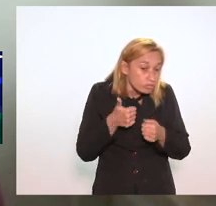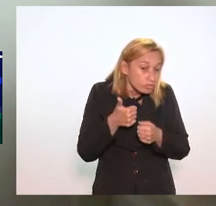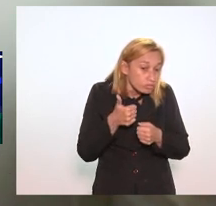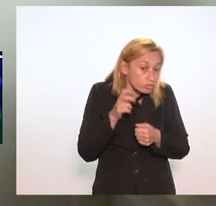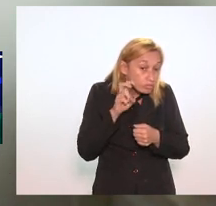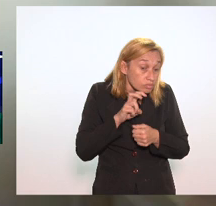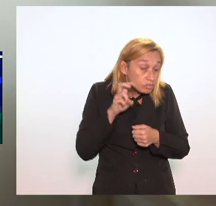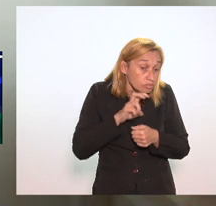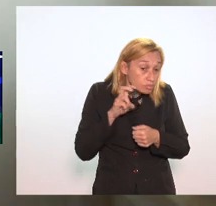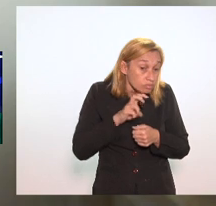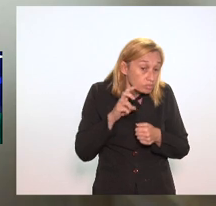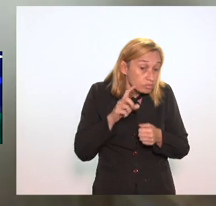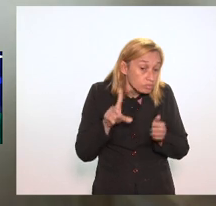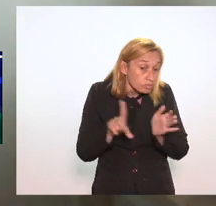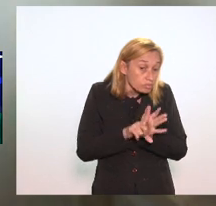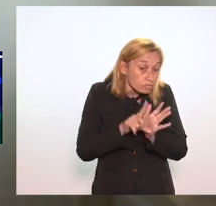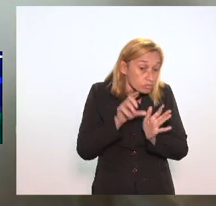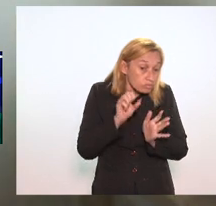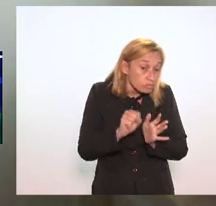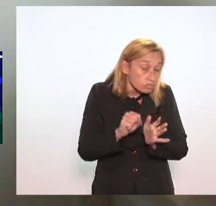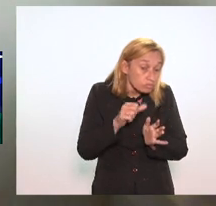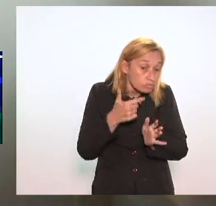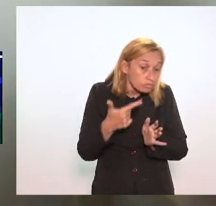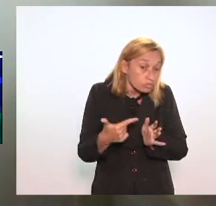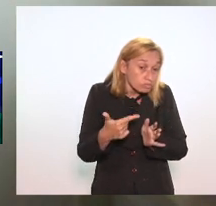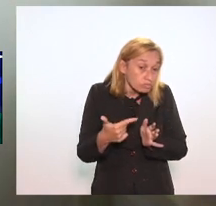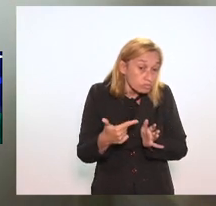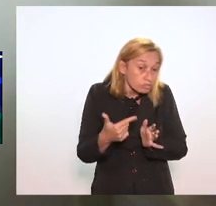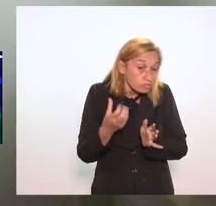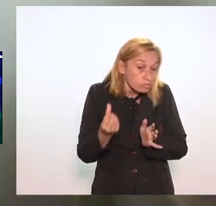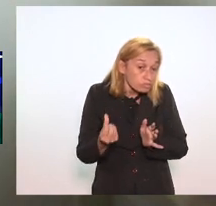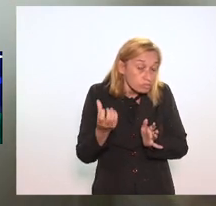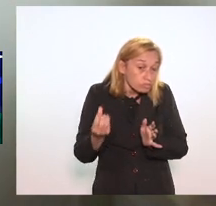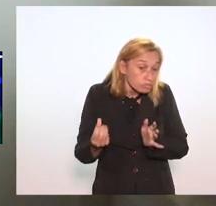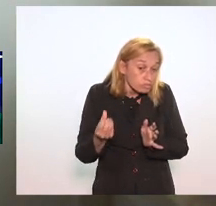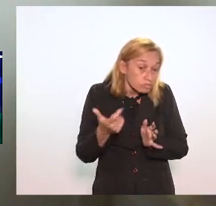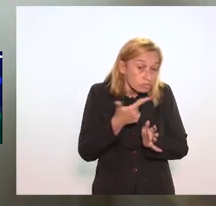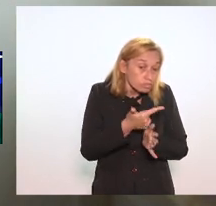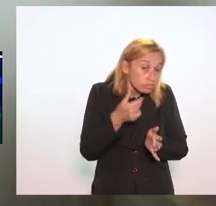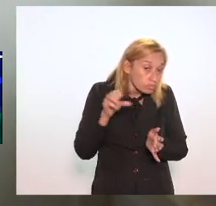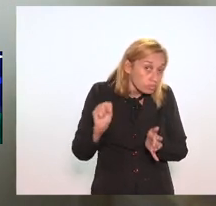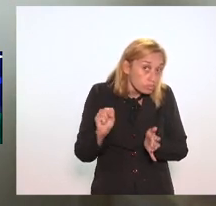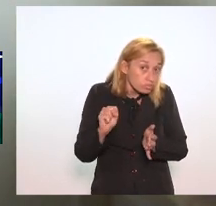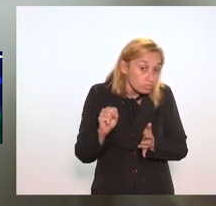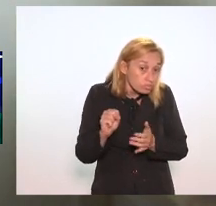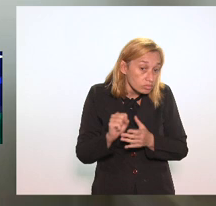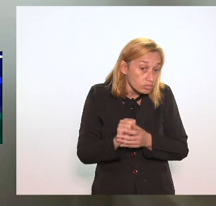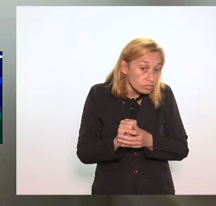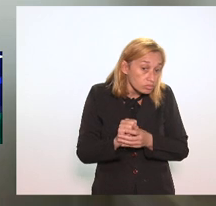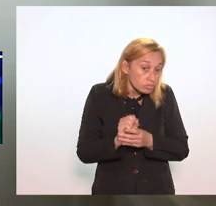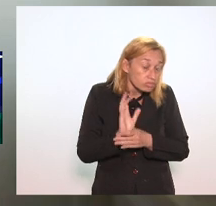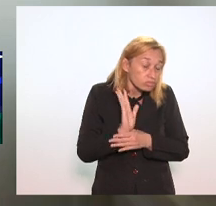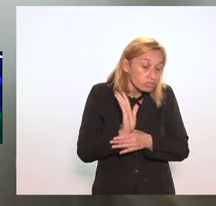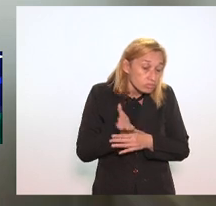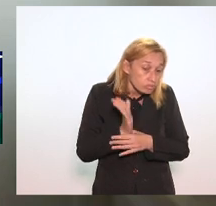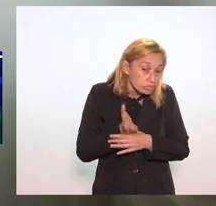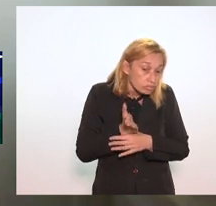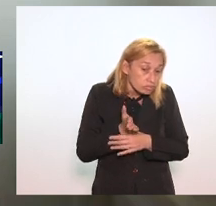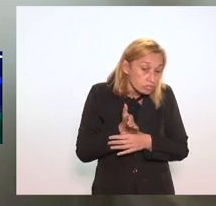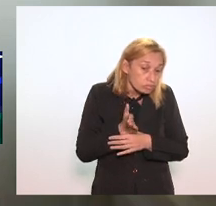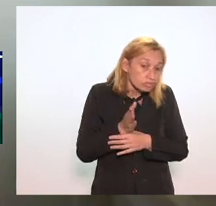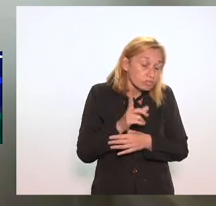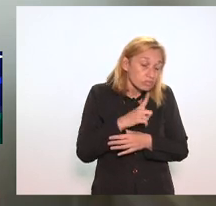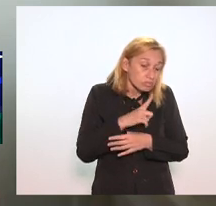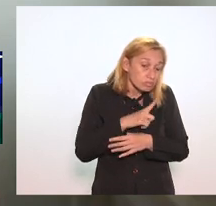5º da lei 8266 de 2018 ele já traz esse